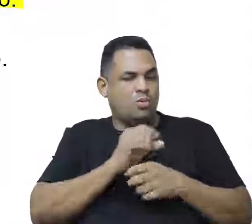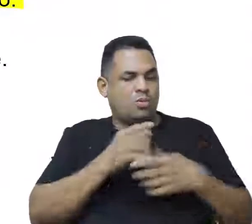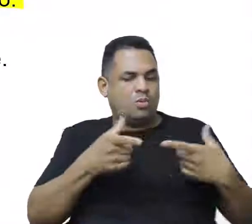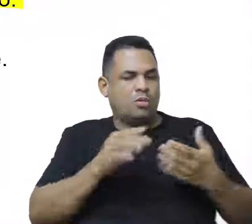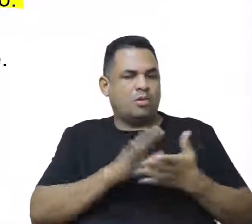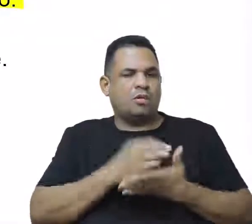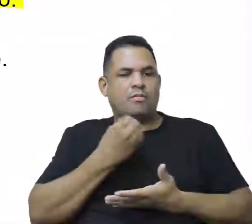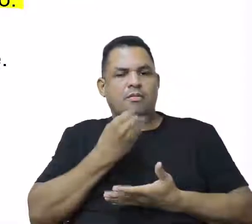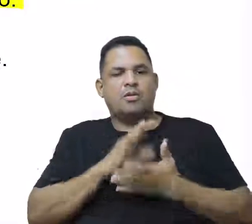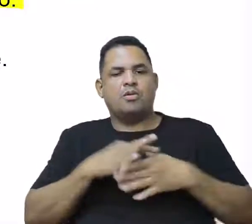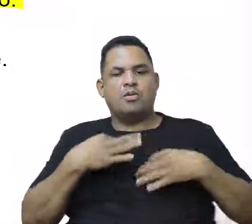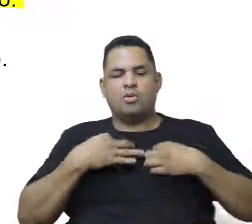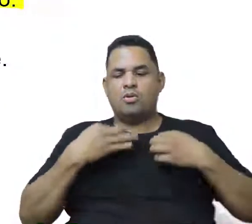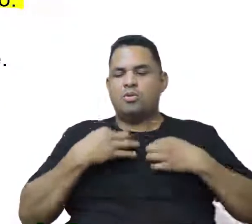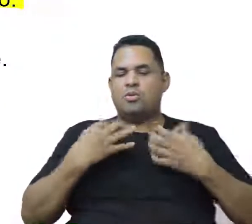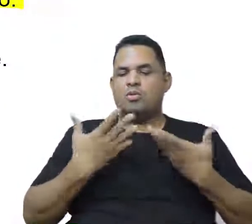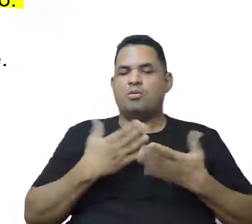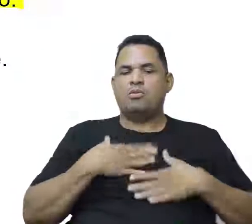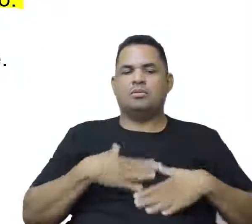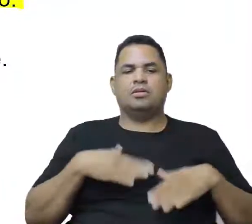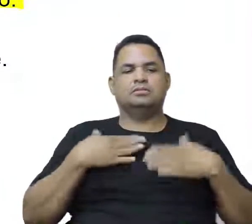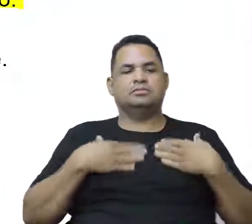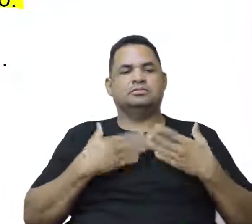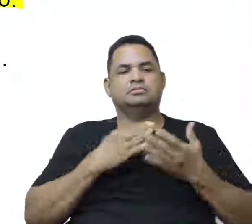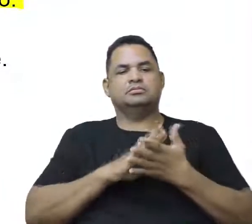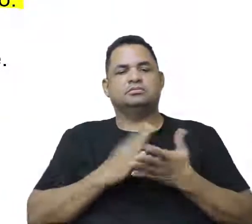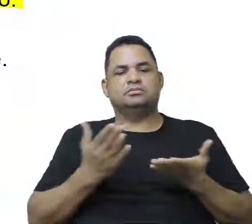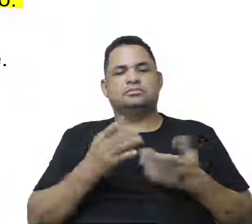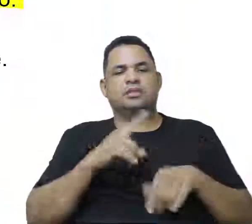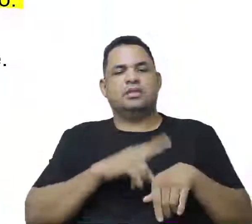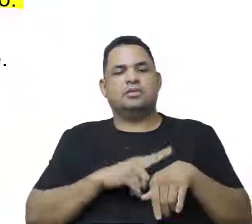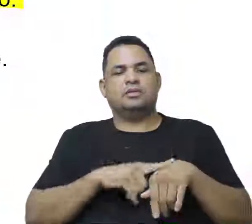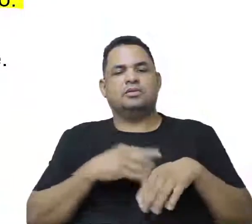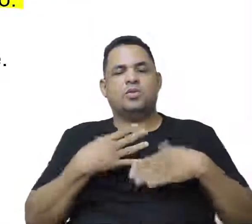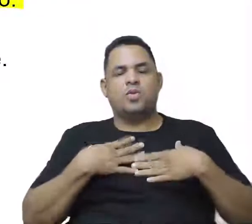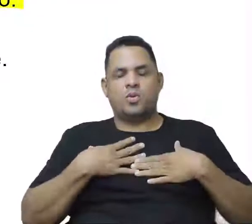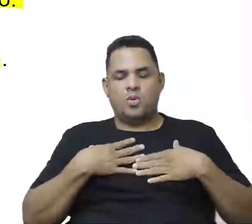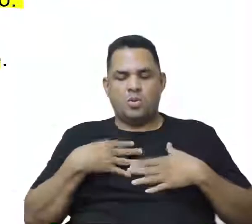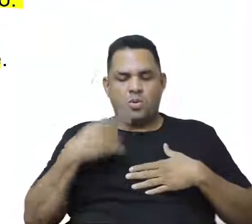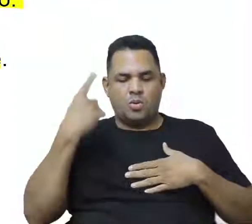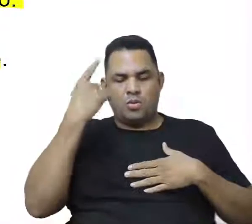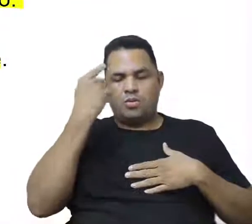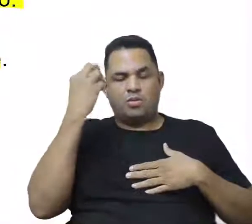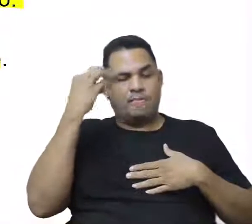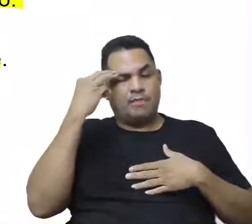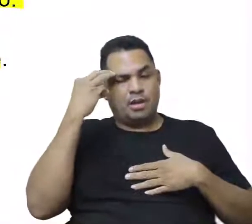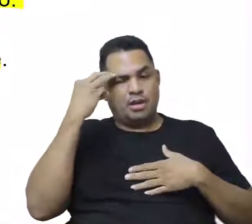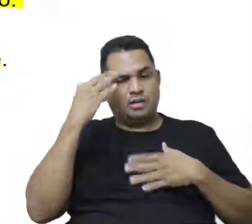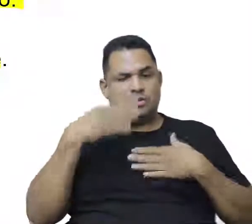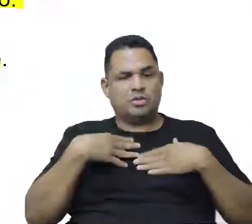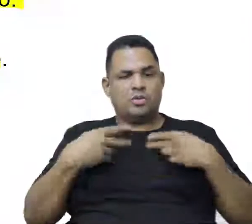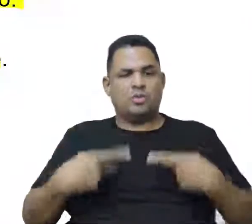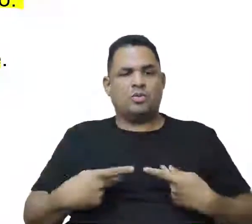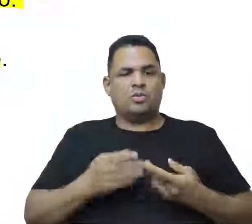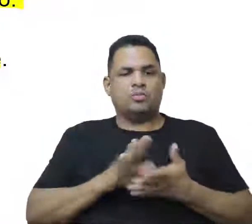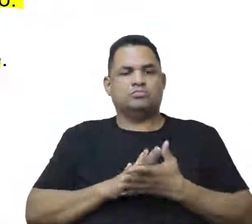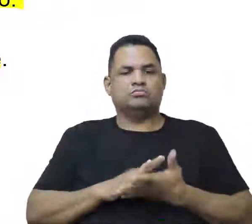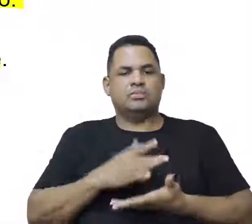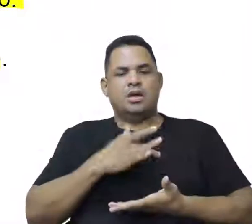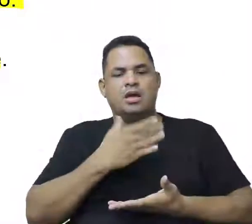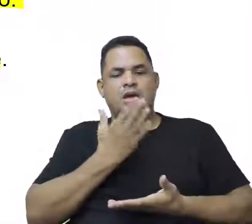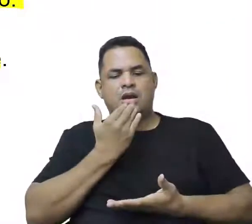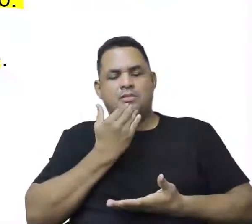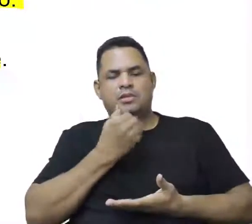estudo, use roupas confortáveis, dedique tempo para descansar o corpo e a mente, adote bons hábitos